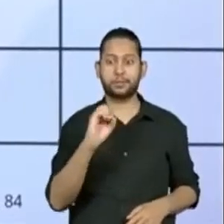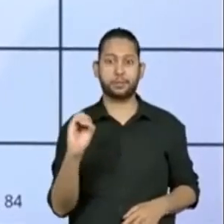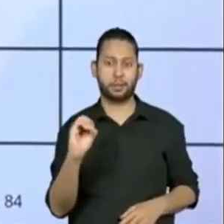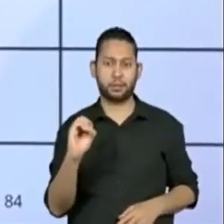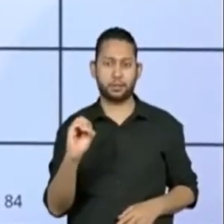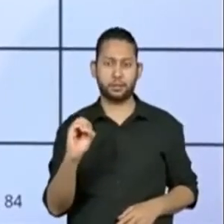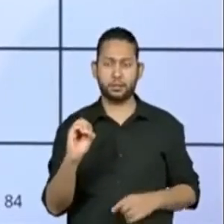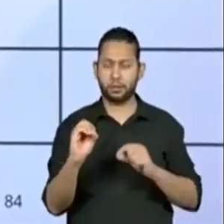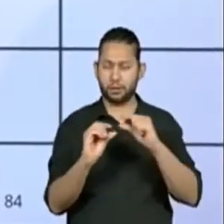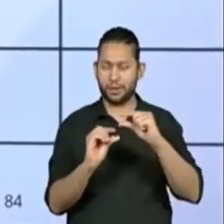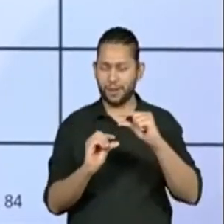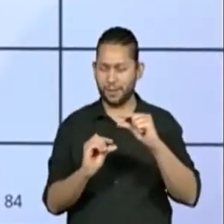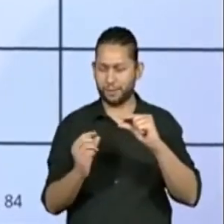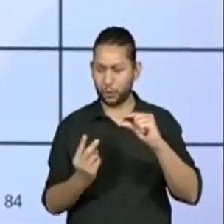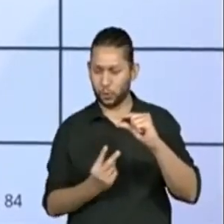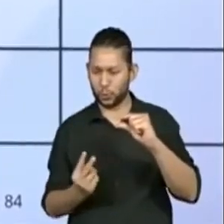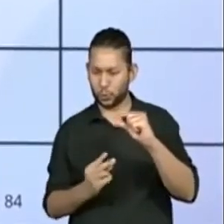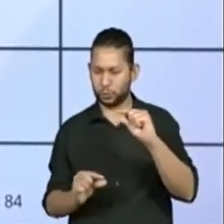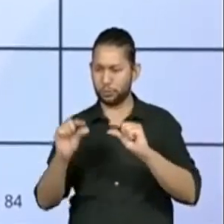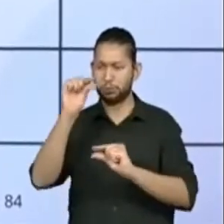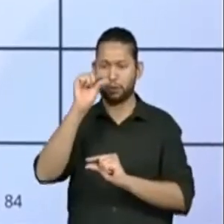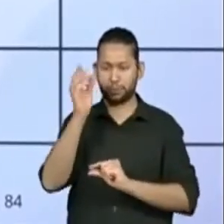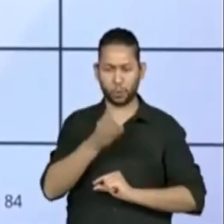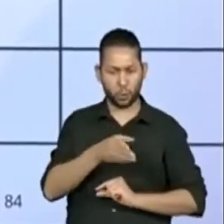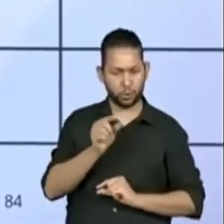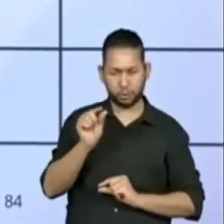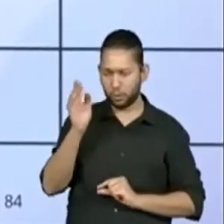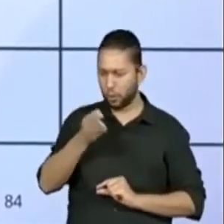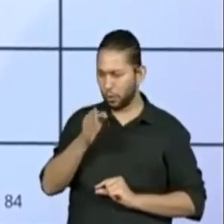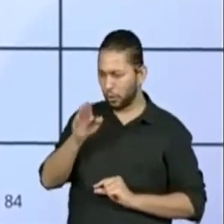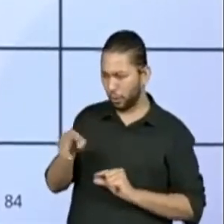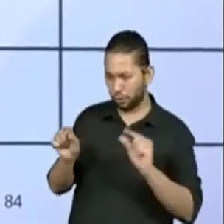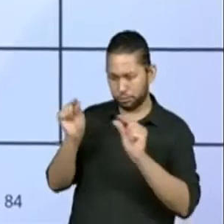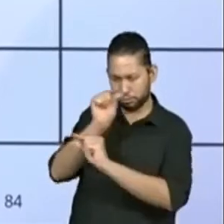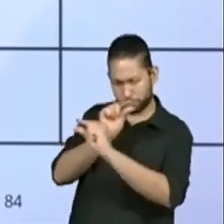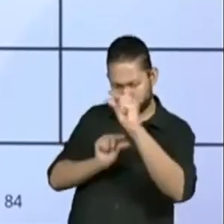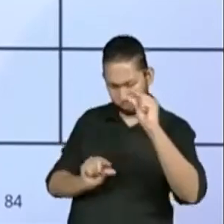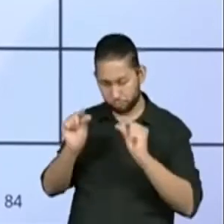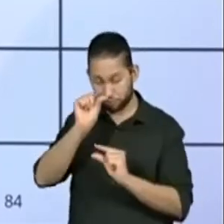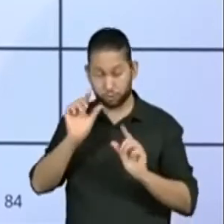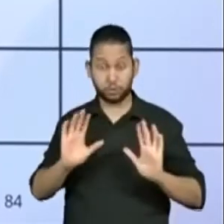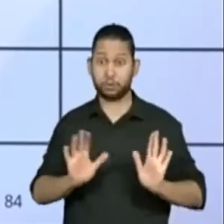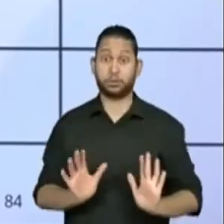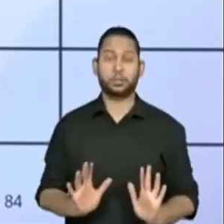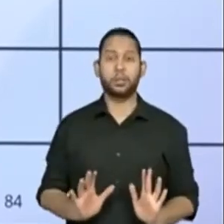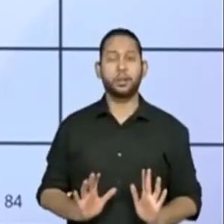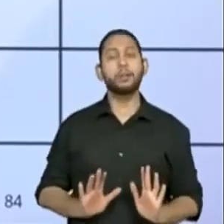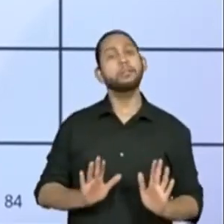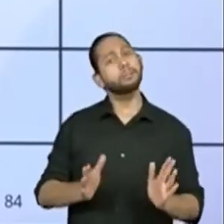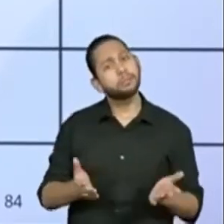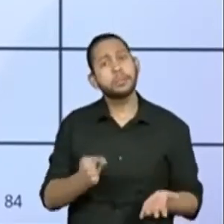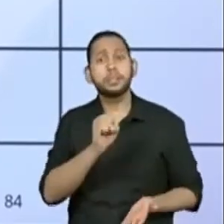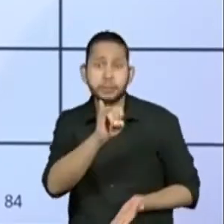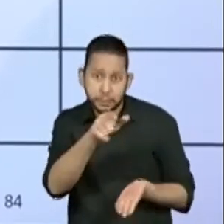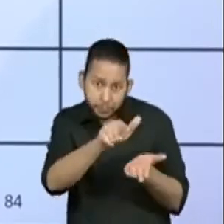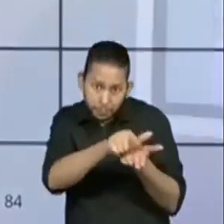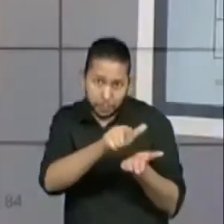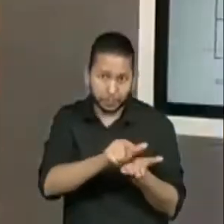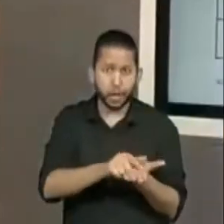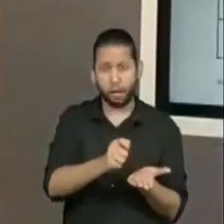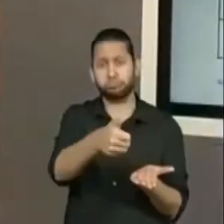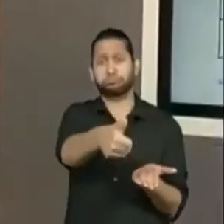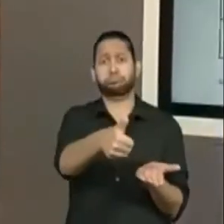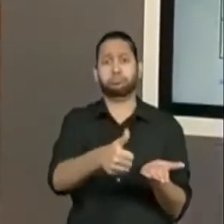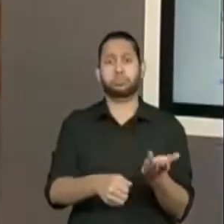- 20 né até porque se você tiver lá fazendo pelo cálculo mental se você não tiver lá o papel a